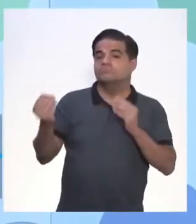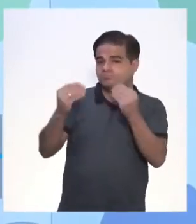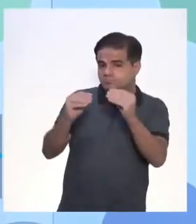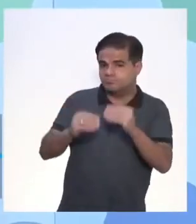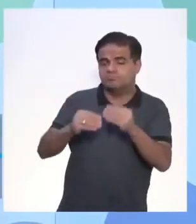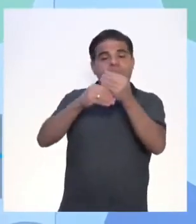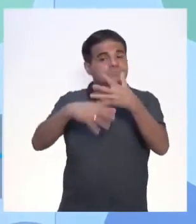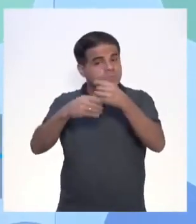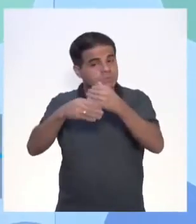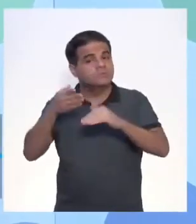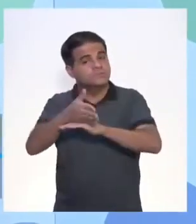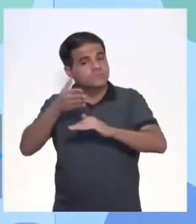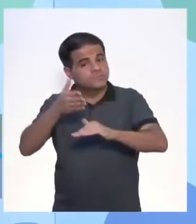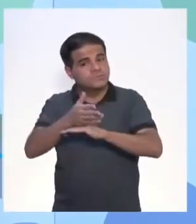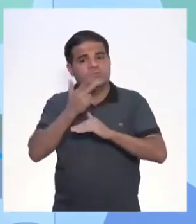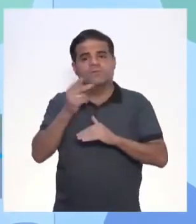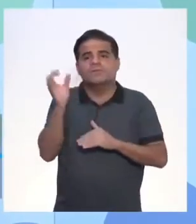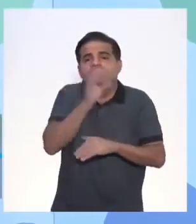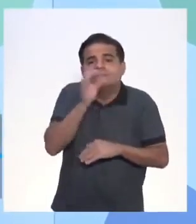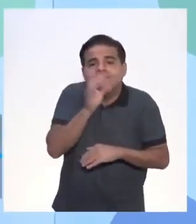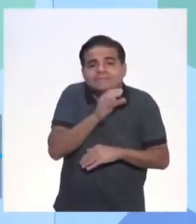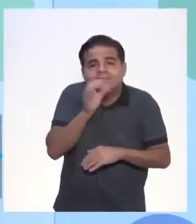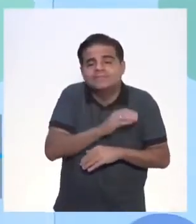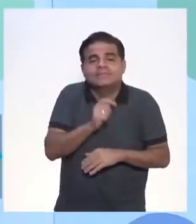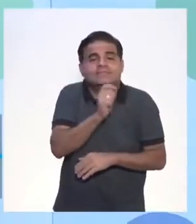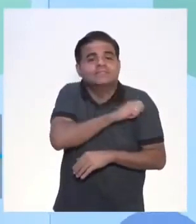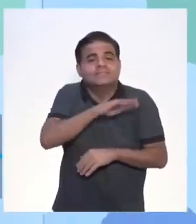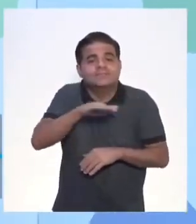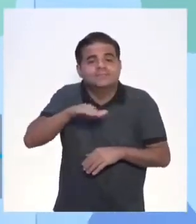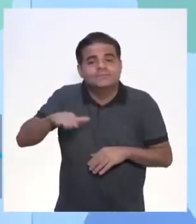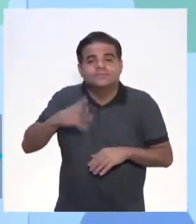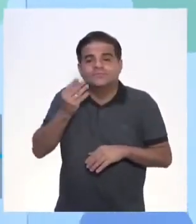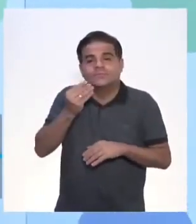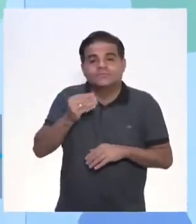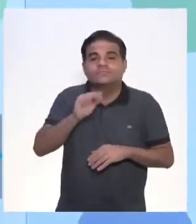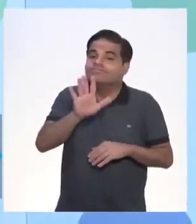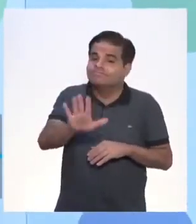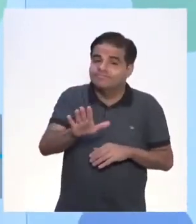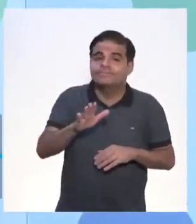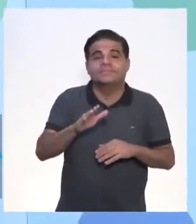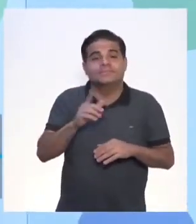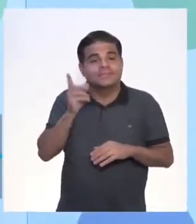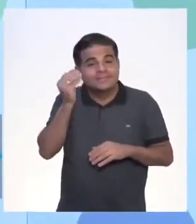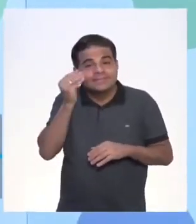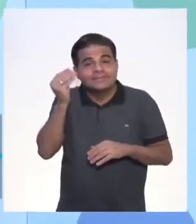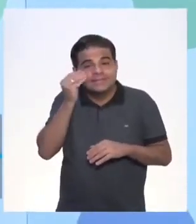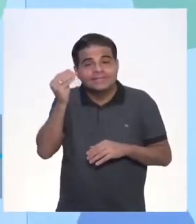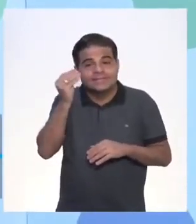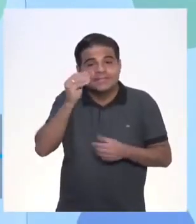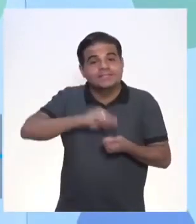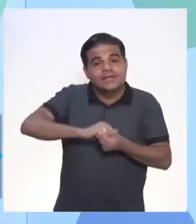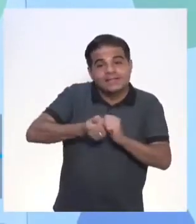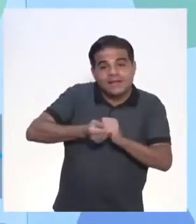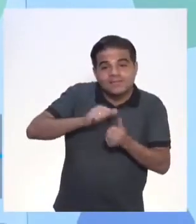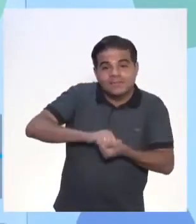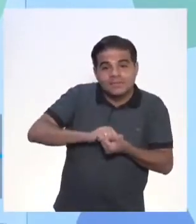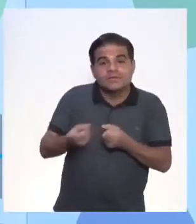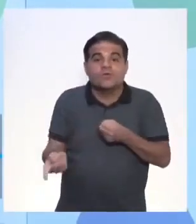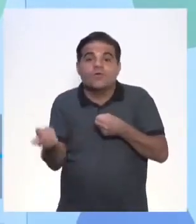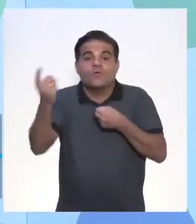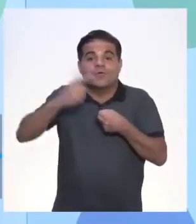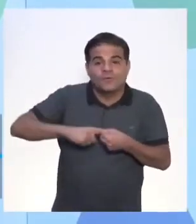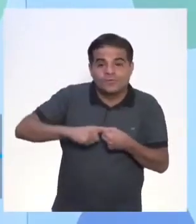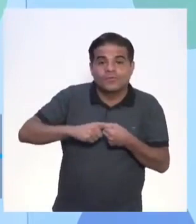sempre participar mesmo, dizendo que está muito acelerado para os alunos. Gente, é assim, a gente está tentando, tá? Está se adaptando, é o